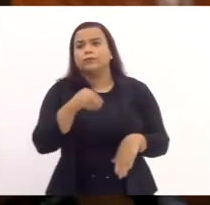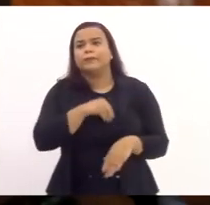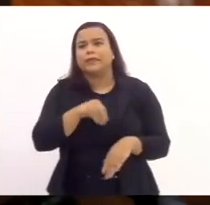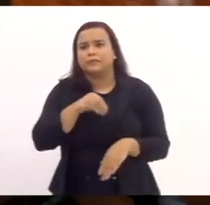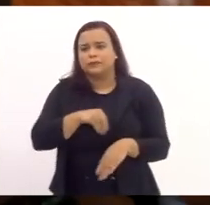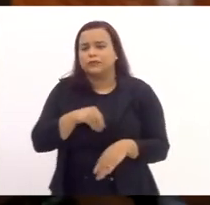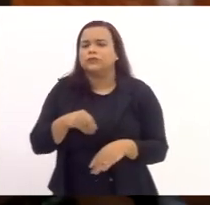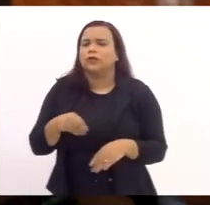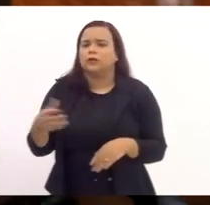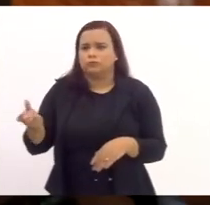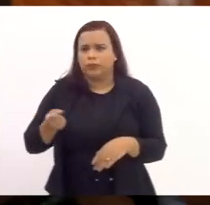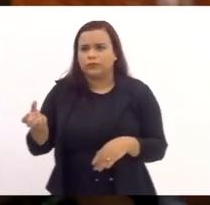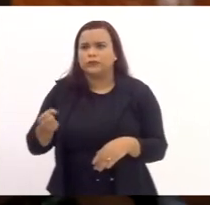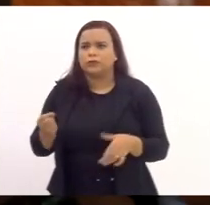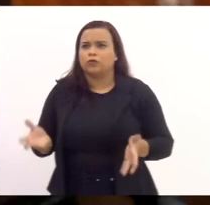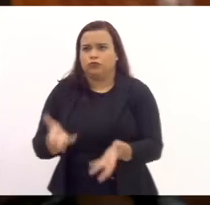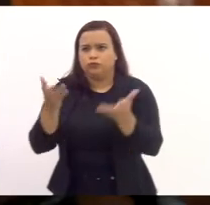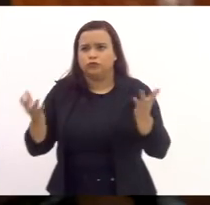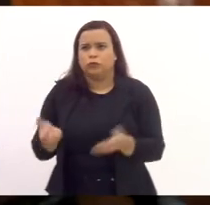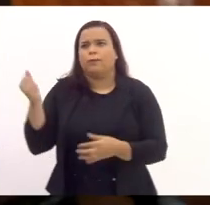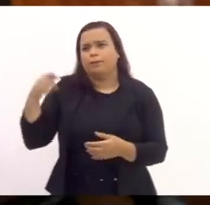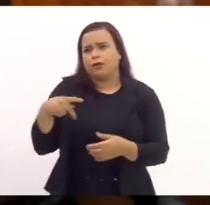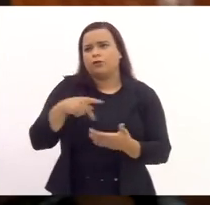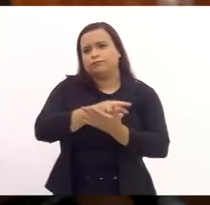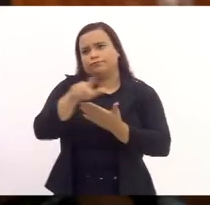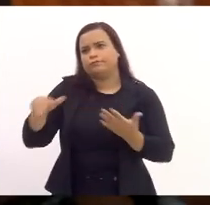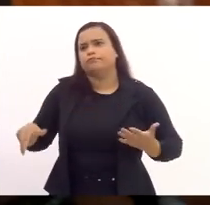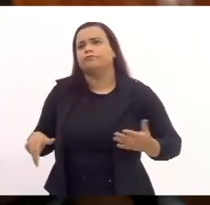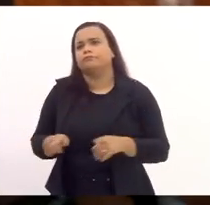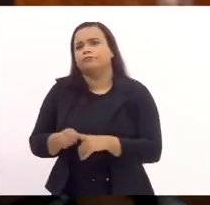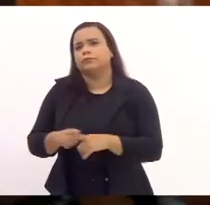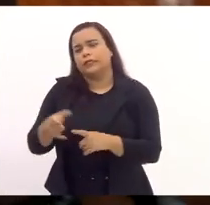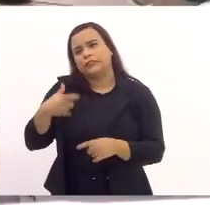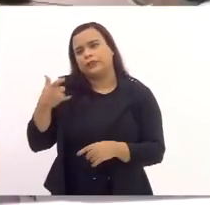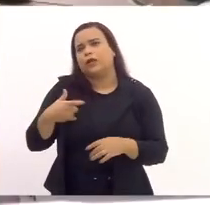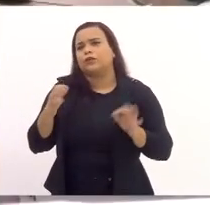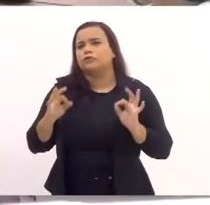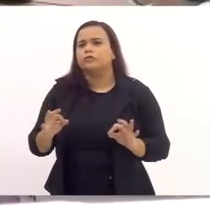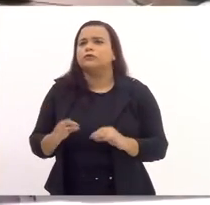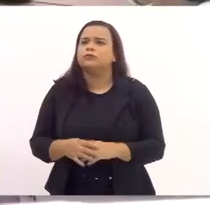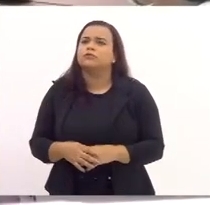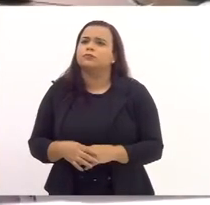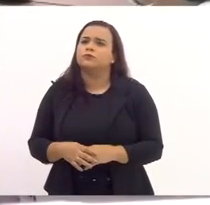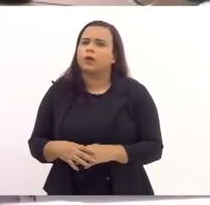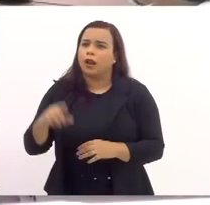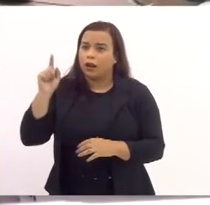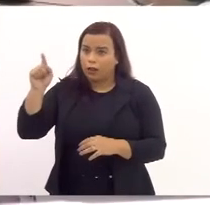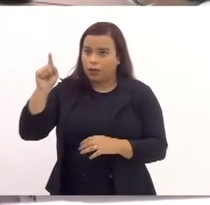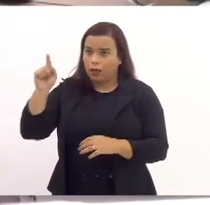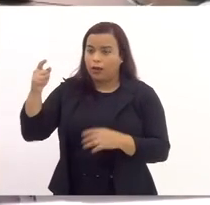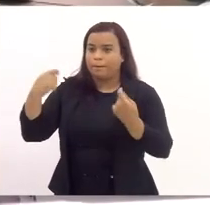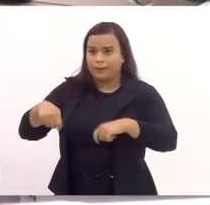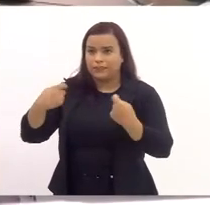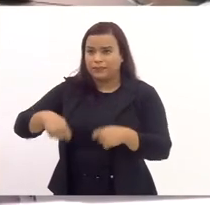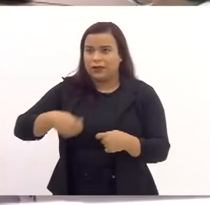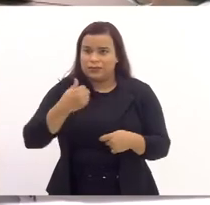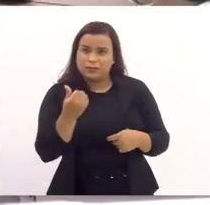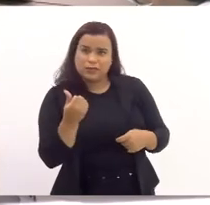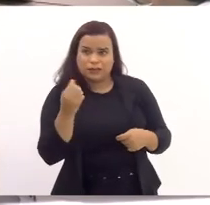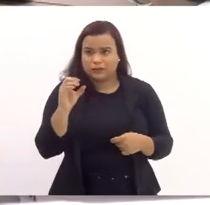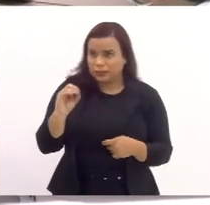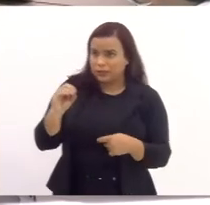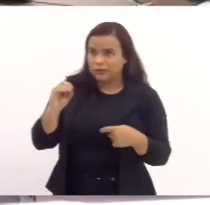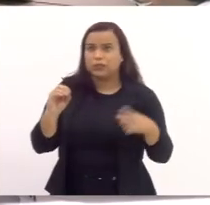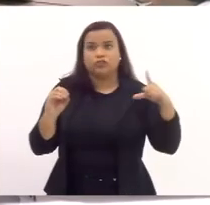estimulou a aposentadoria de muitos deles, e outros também por idade. O instrumento de cooperação previa 60, havia 35, havia 35, e